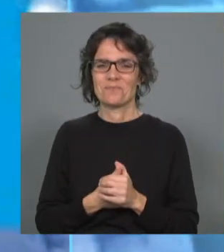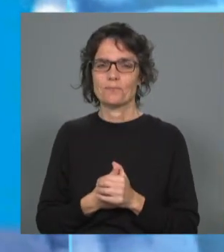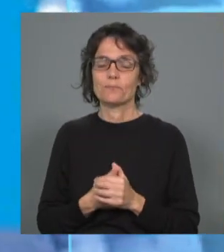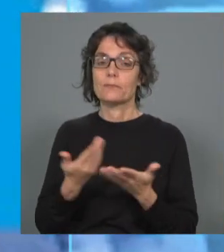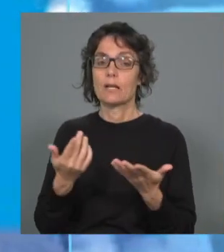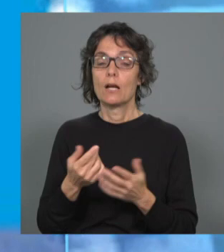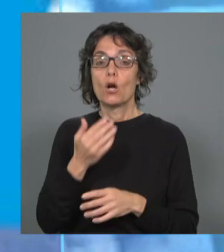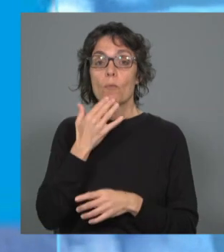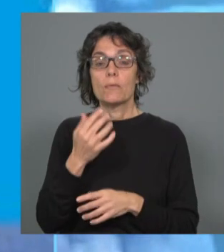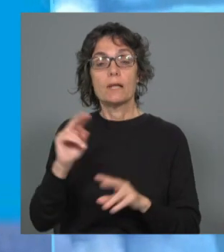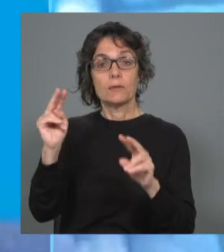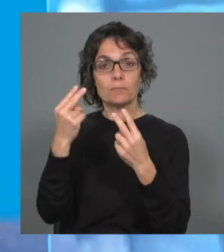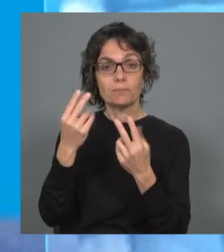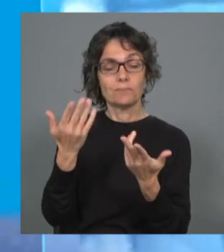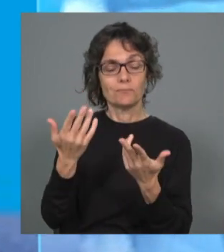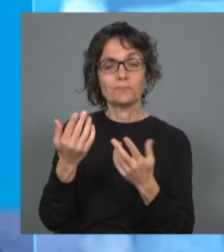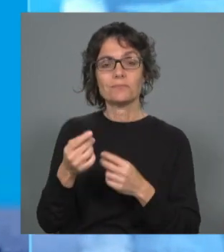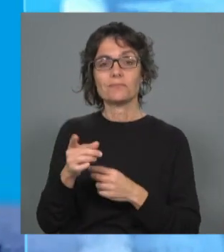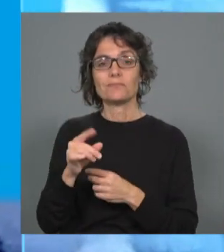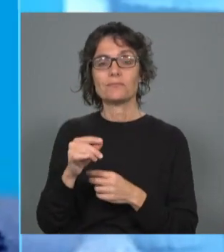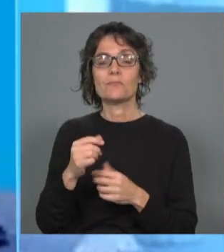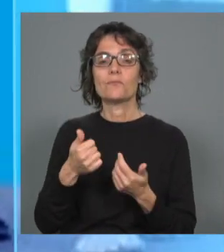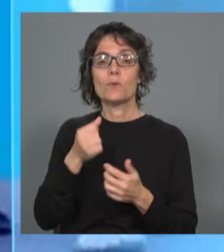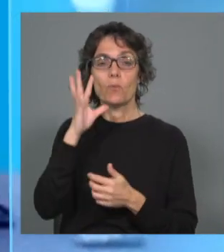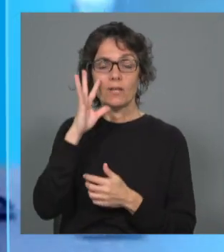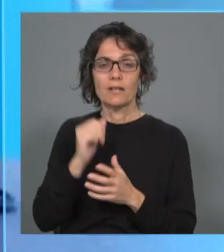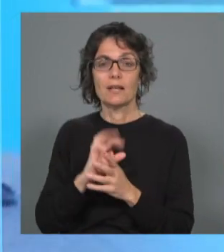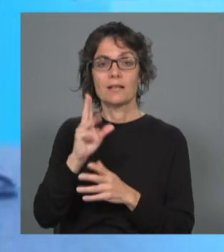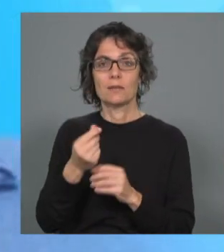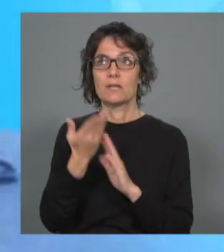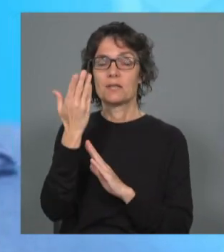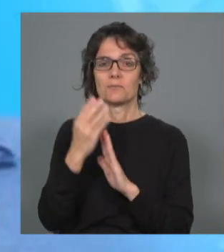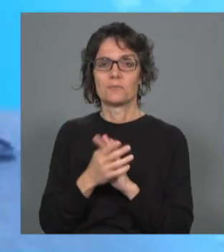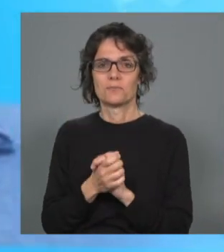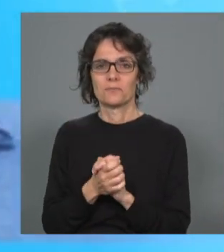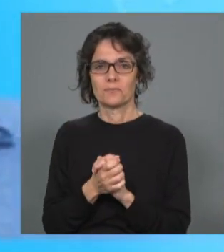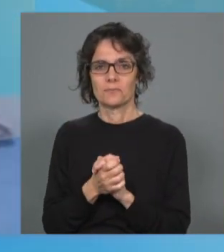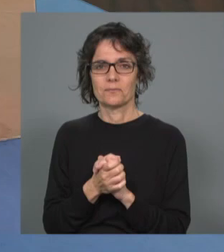aqui. Obrigado por ter escolhido a nossa companhia. Tenha uma muito boa tarde. Até amanhã, se Deus quiser.